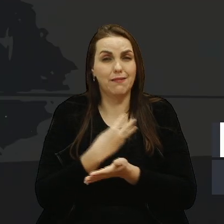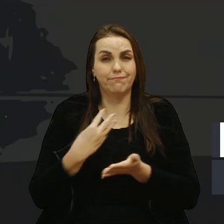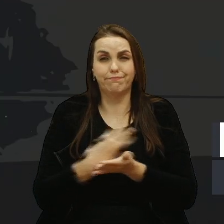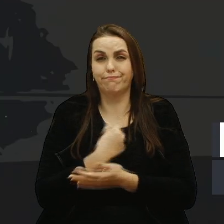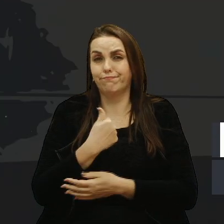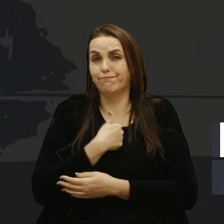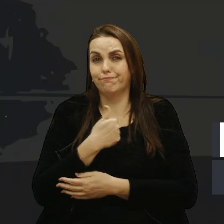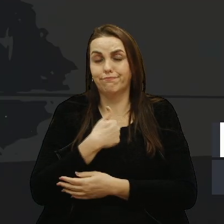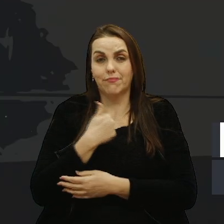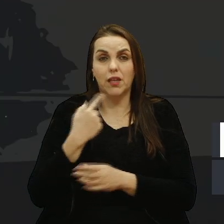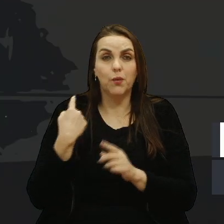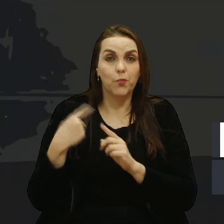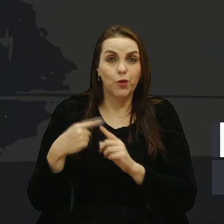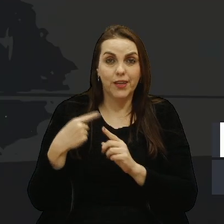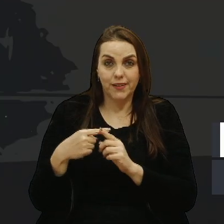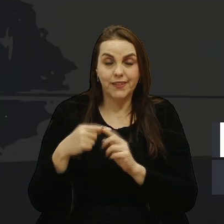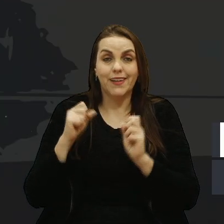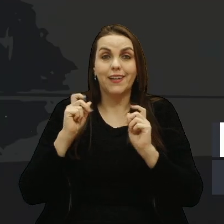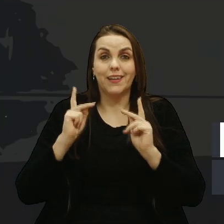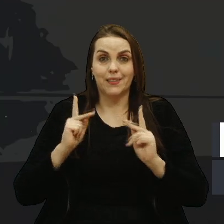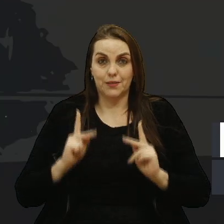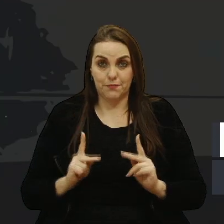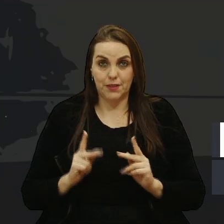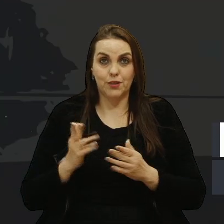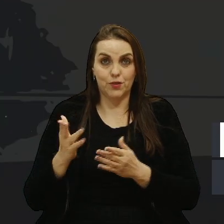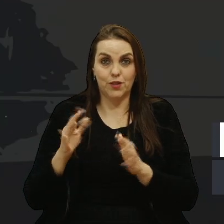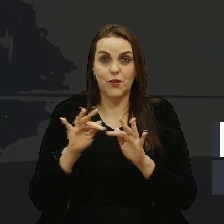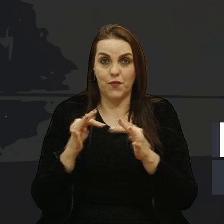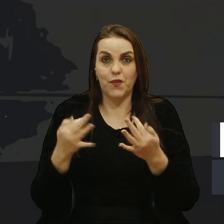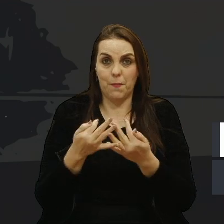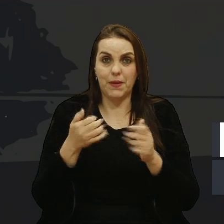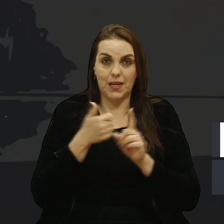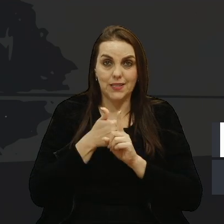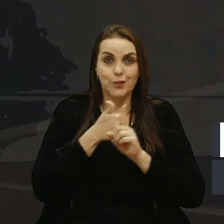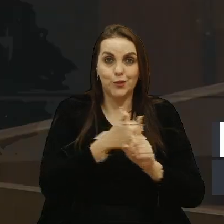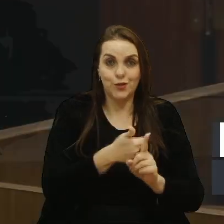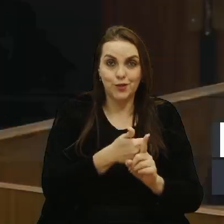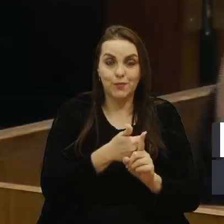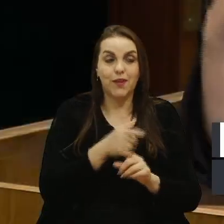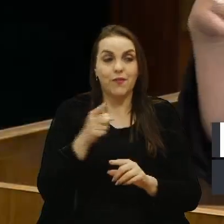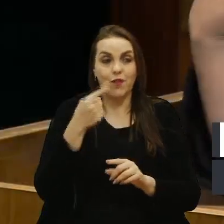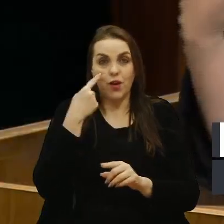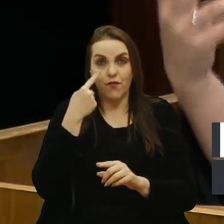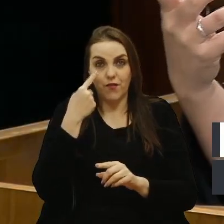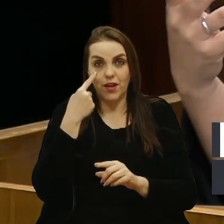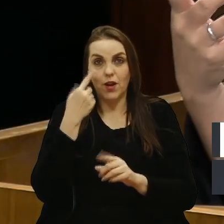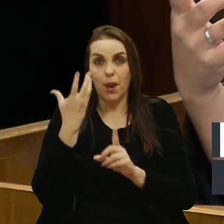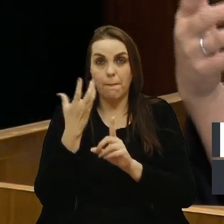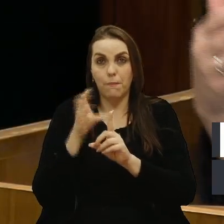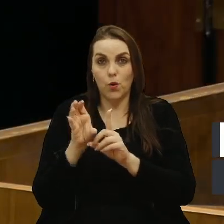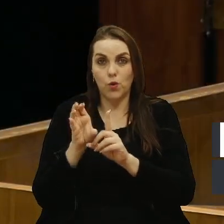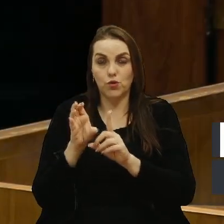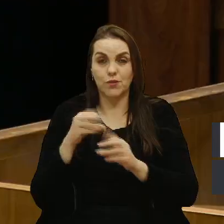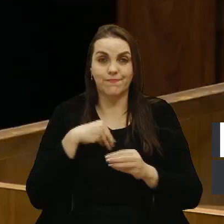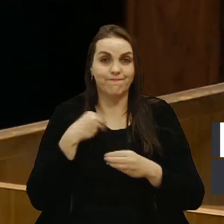celular, que o quê? Que as pessoas, né, famílias atípicas, foram lá na postagem e se sentiram